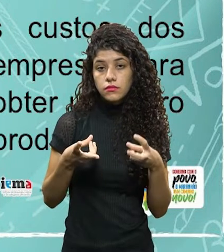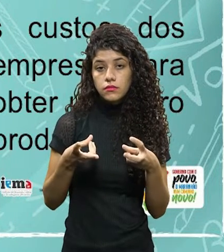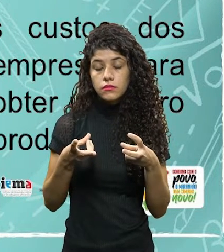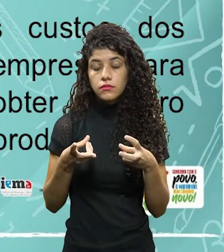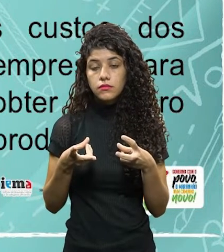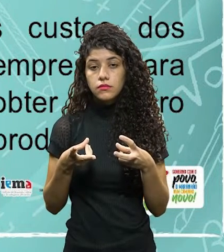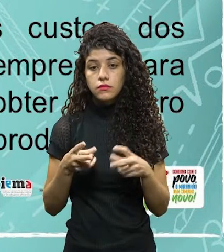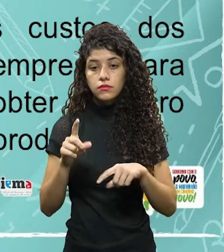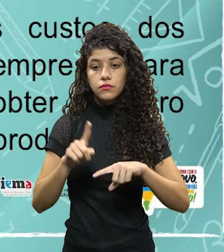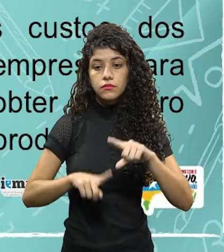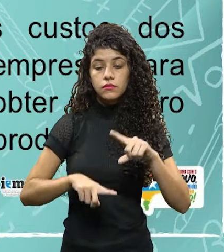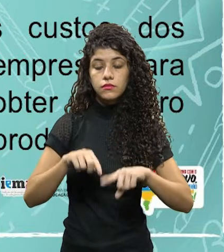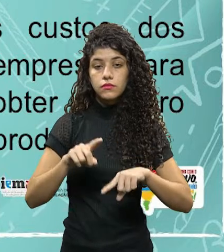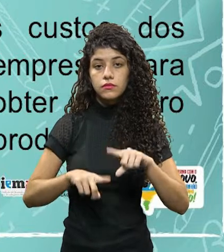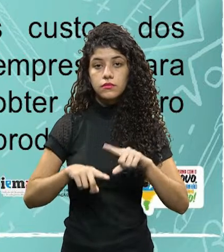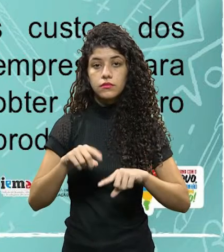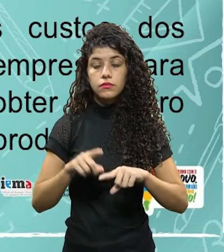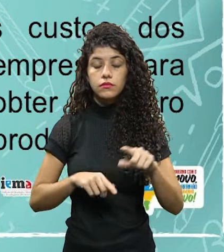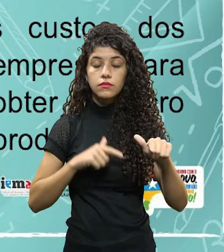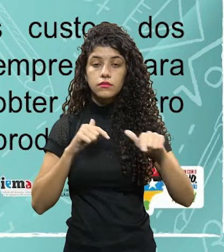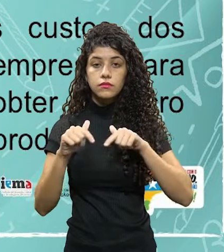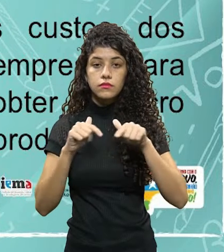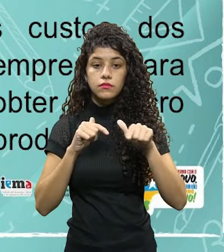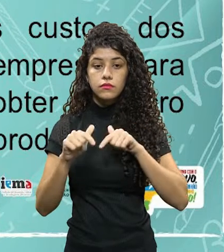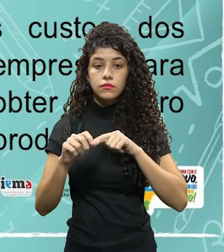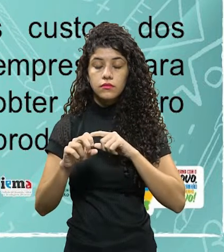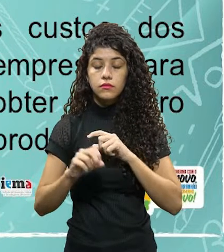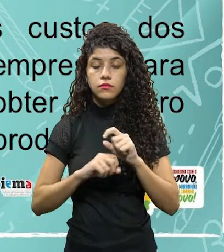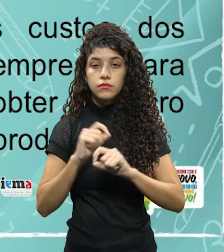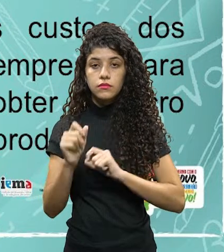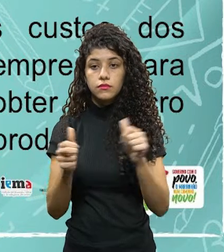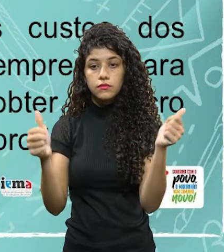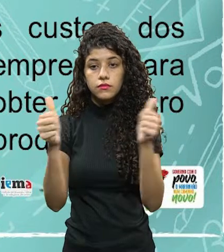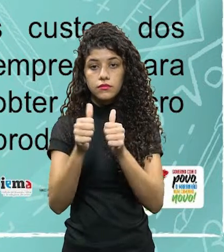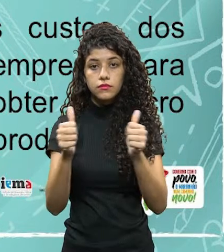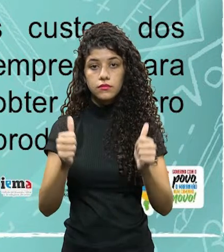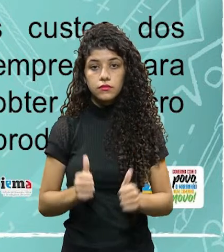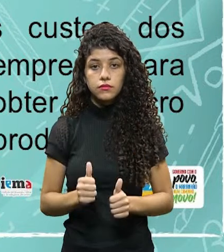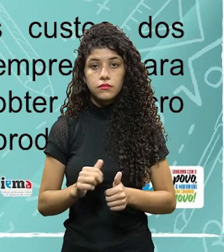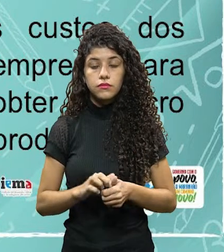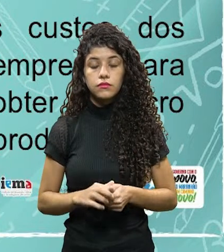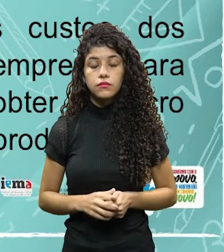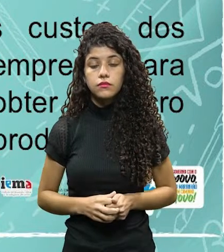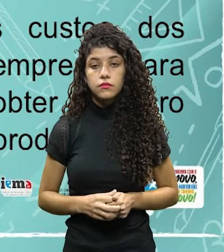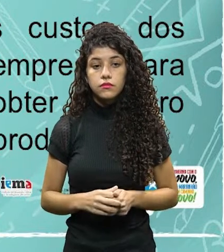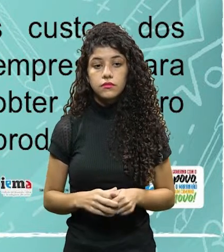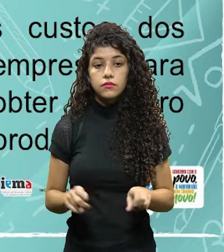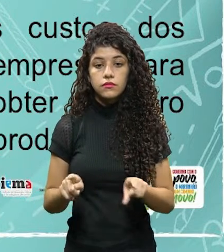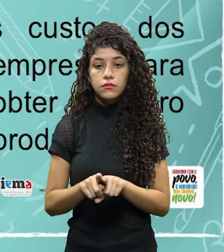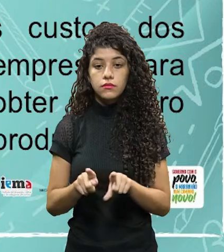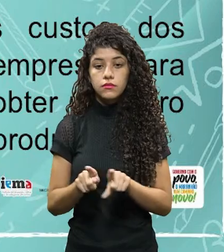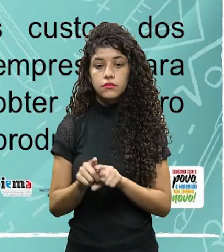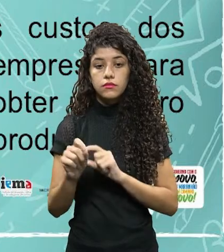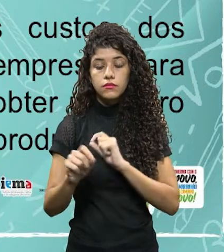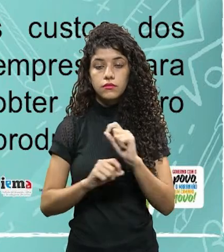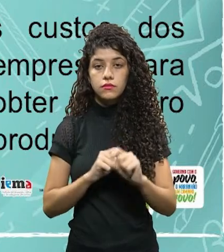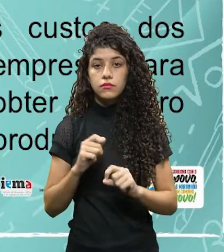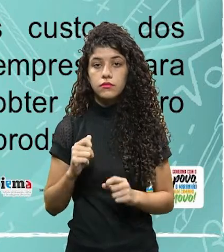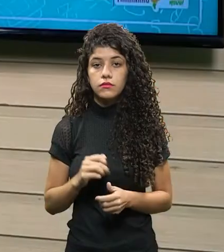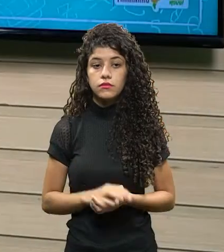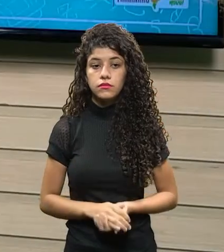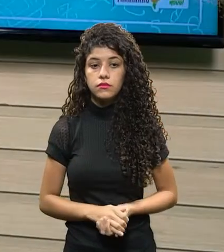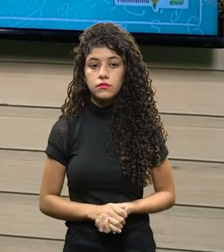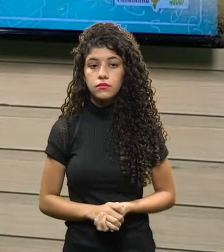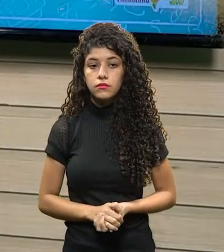dos produtos e serviços, voltado para a análise de gastos da entidade e no decorrer de suas